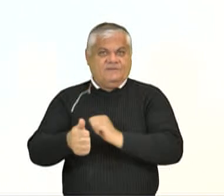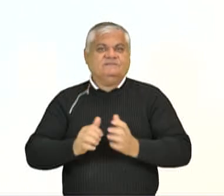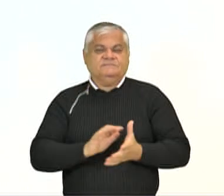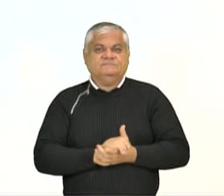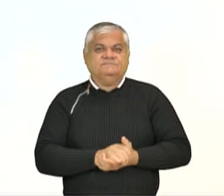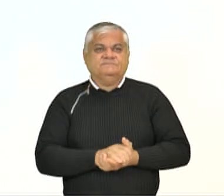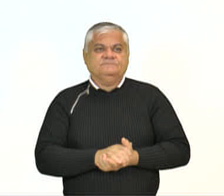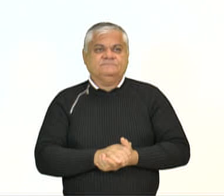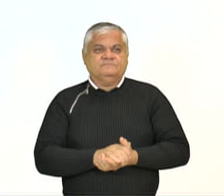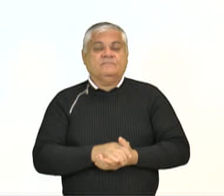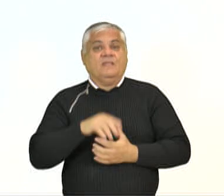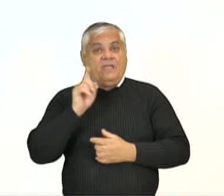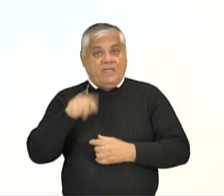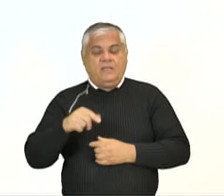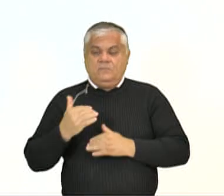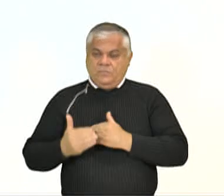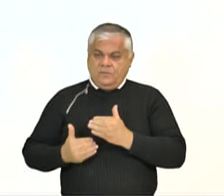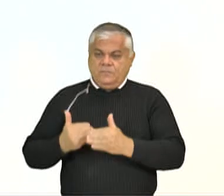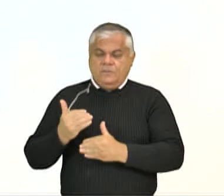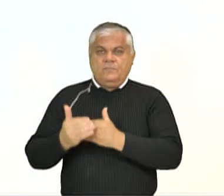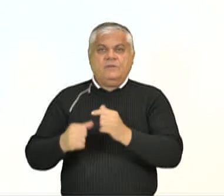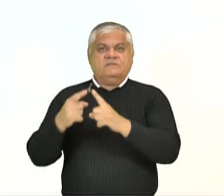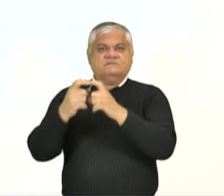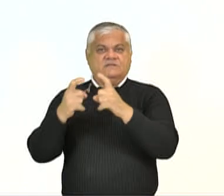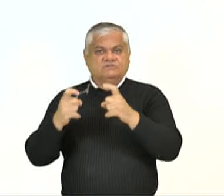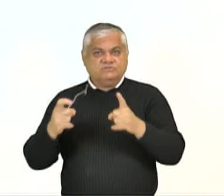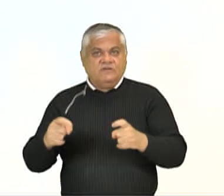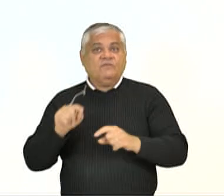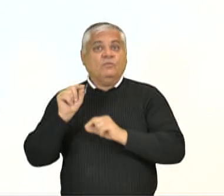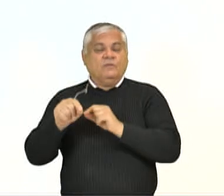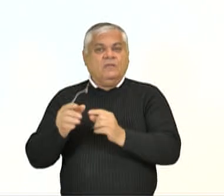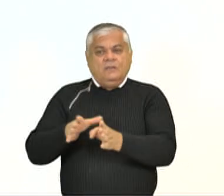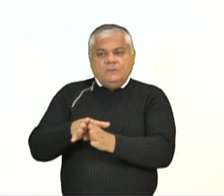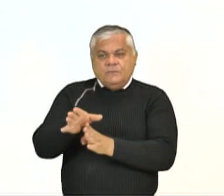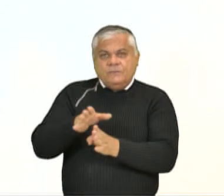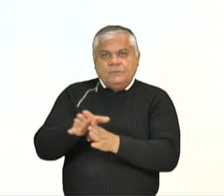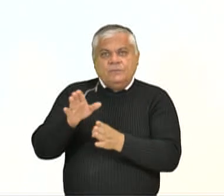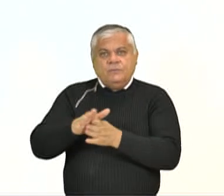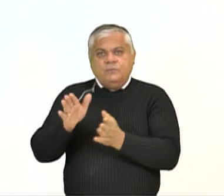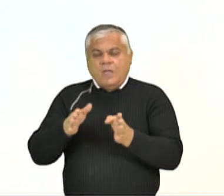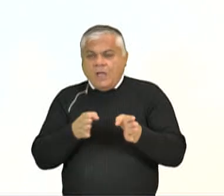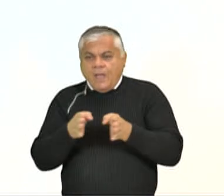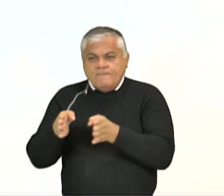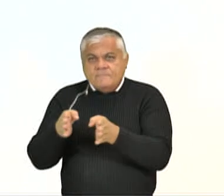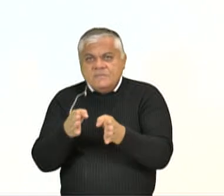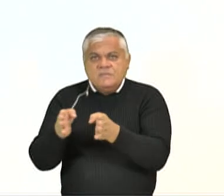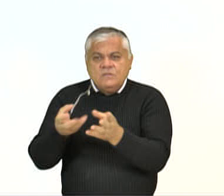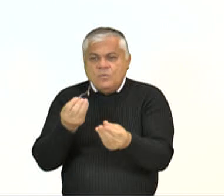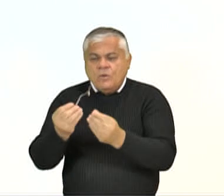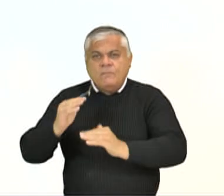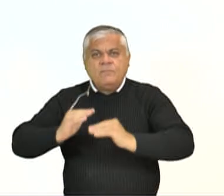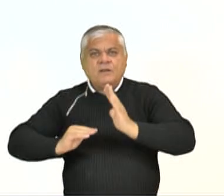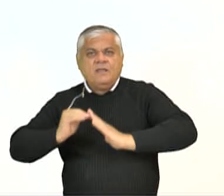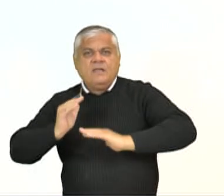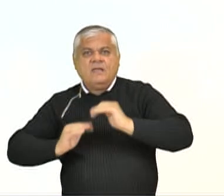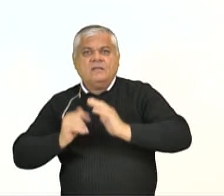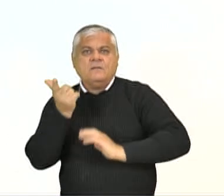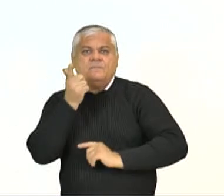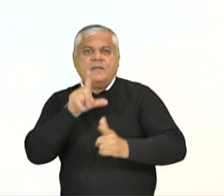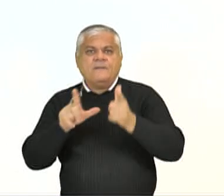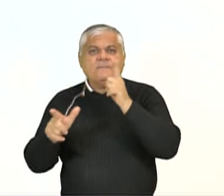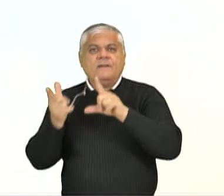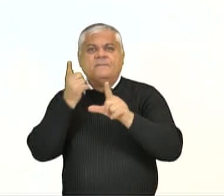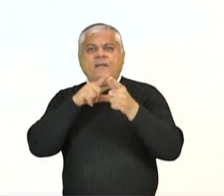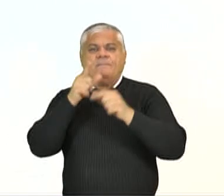seja, é o processo científico utilizado para orientar ou guiar a prática esportiva visando o alcance do